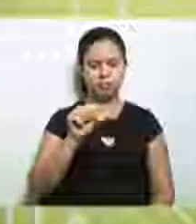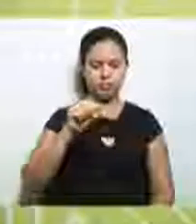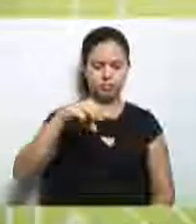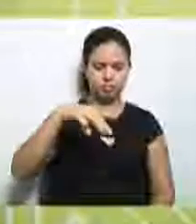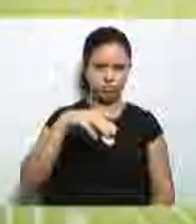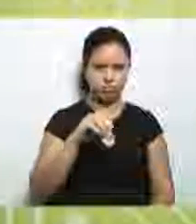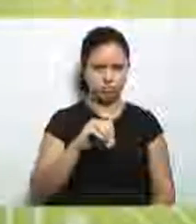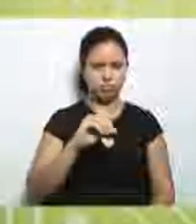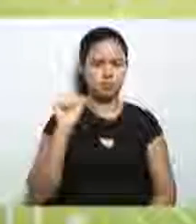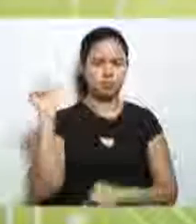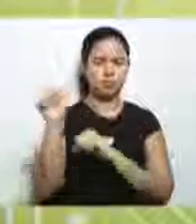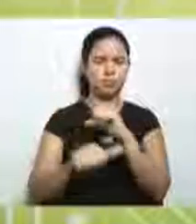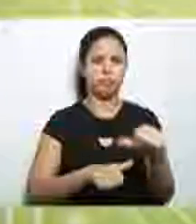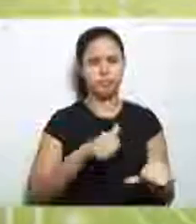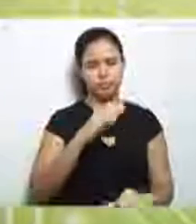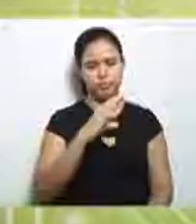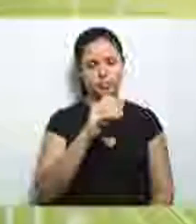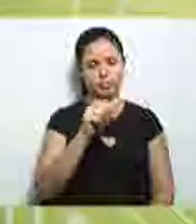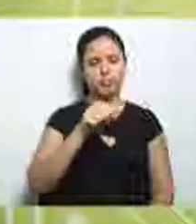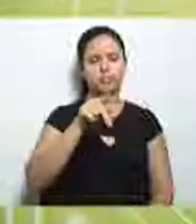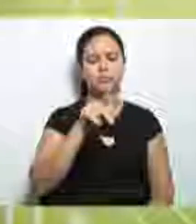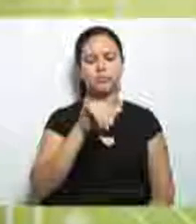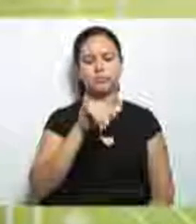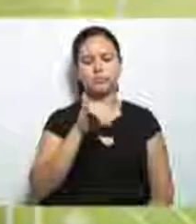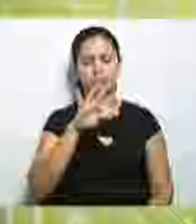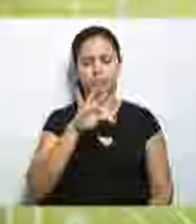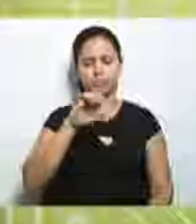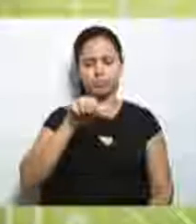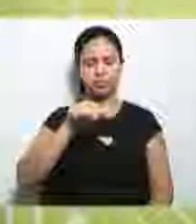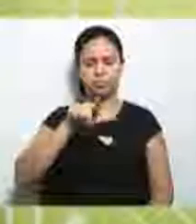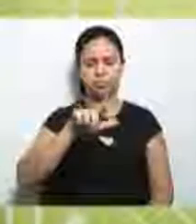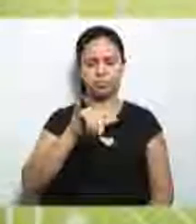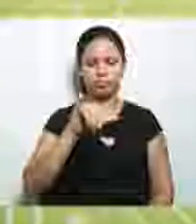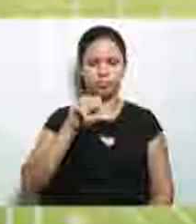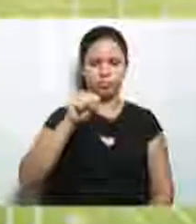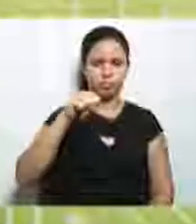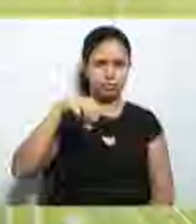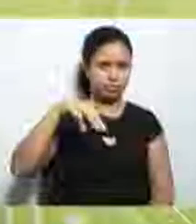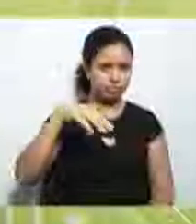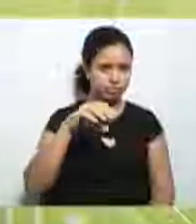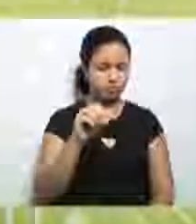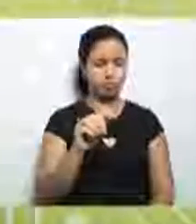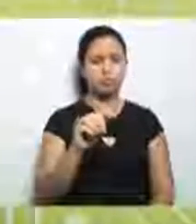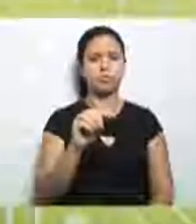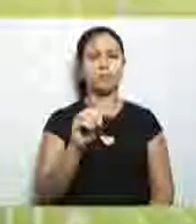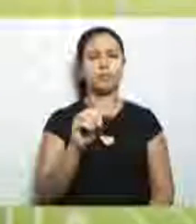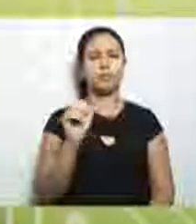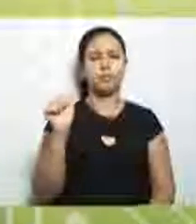para o capitalismo. Então, a cooperação simples, a manufatura e a maquinofatura